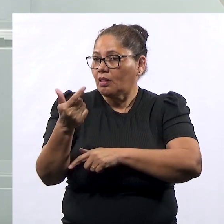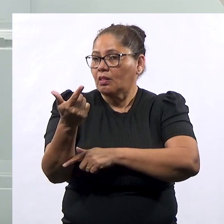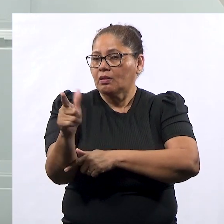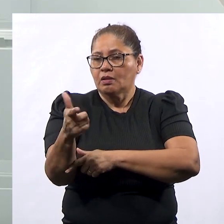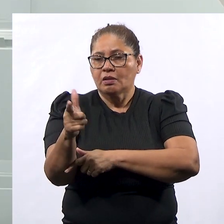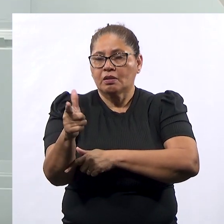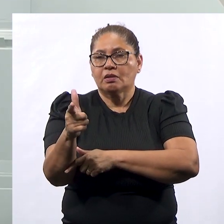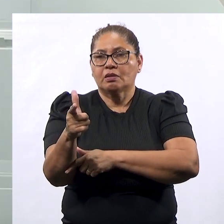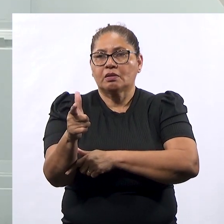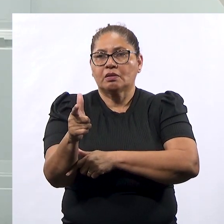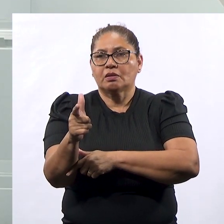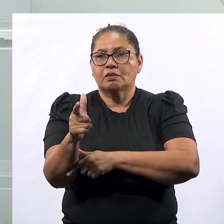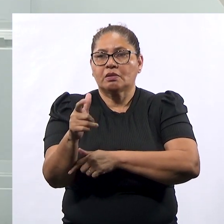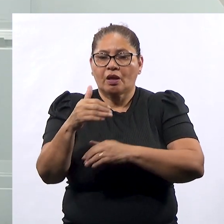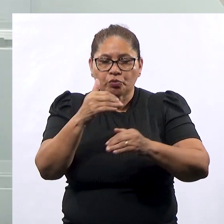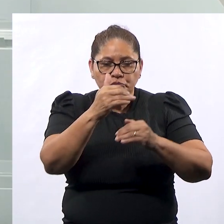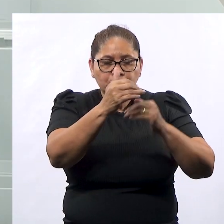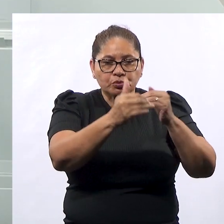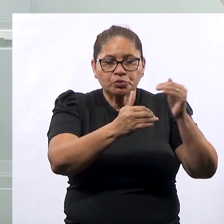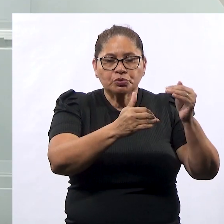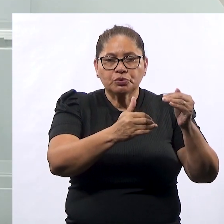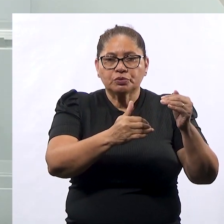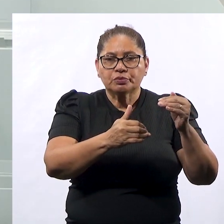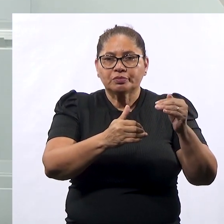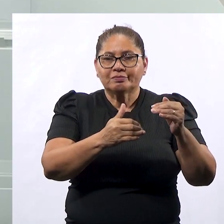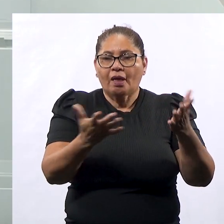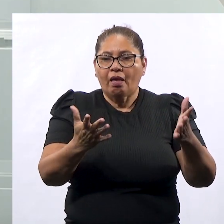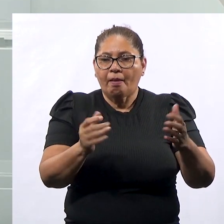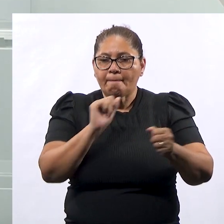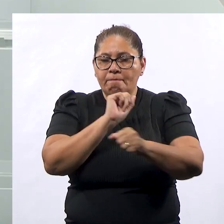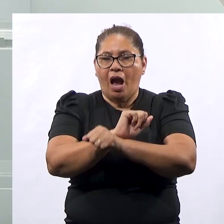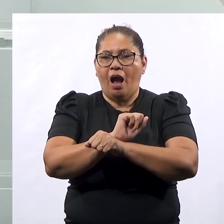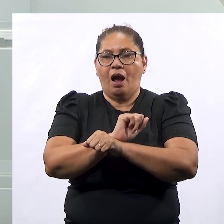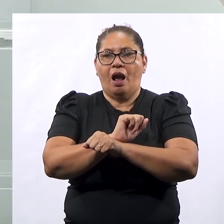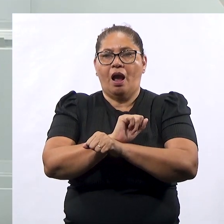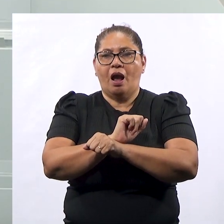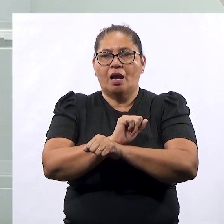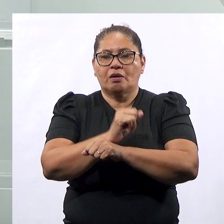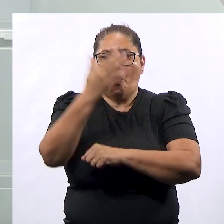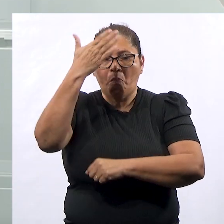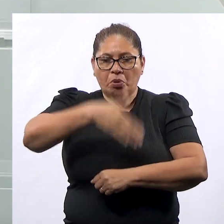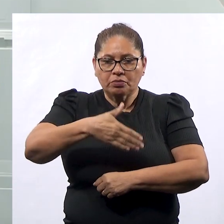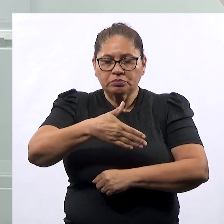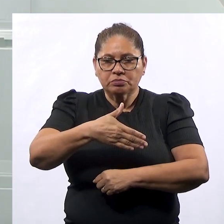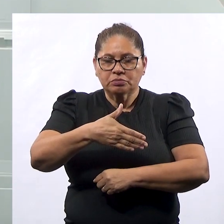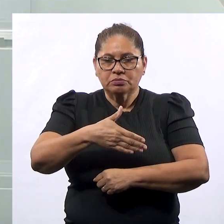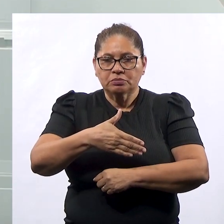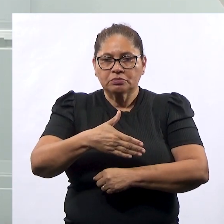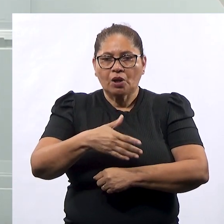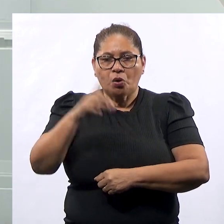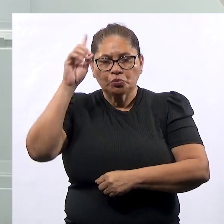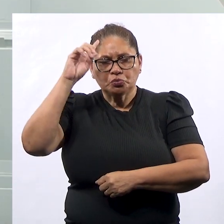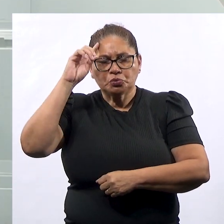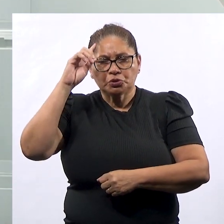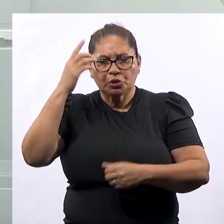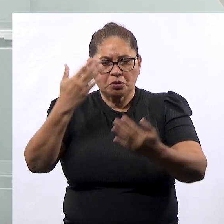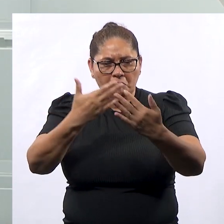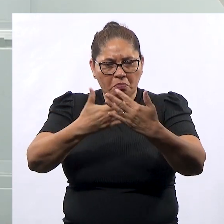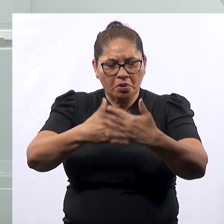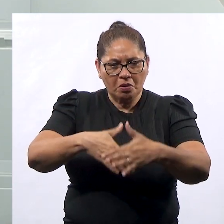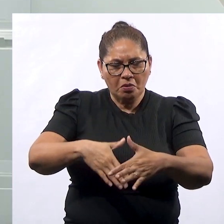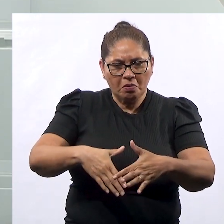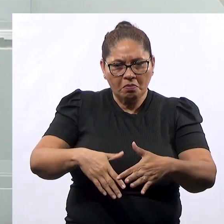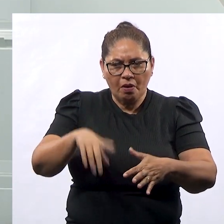avaliação não tem como ser um processo, um momento estanque, como ser uma prova, como ser um dia